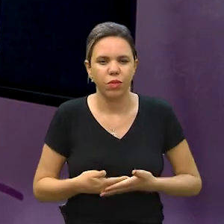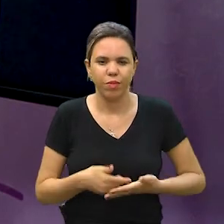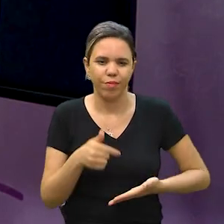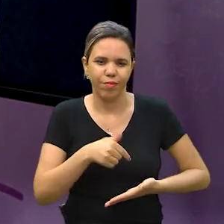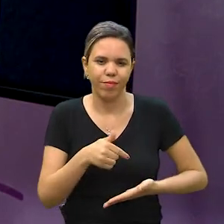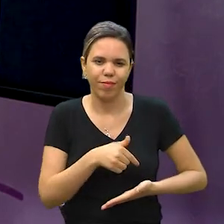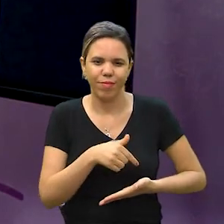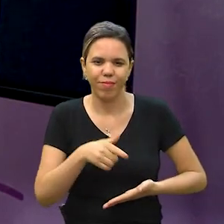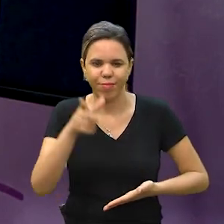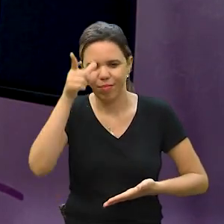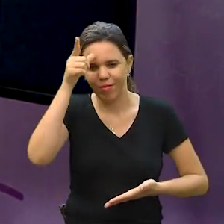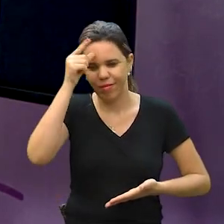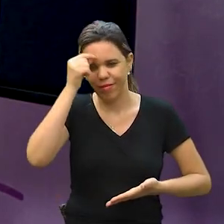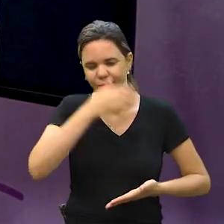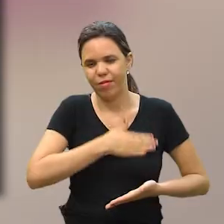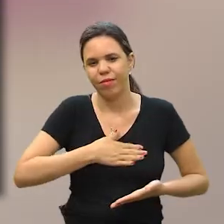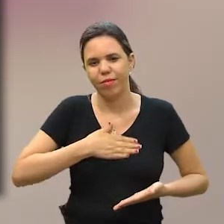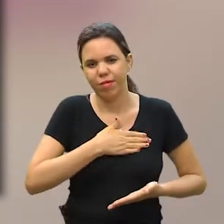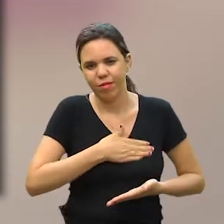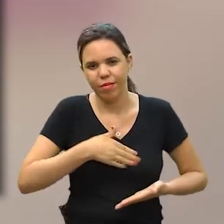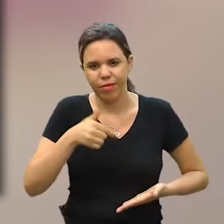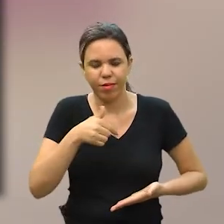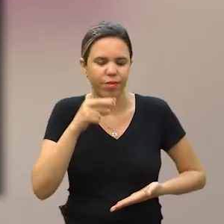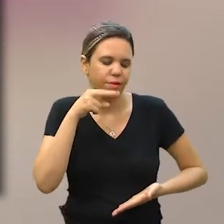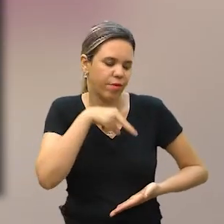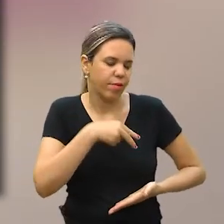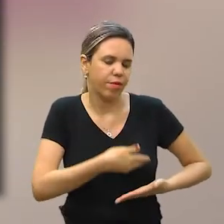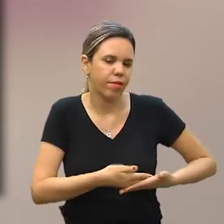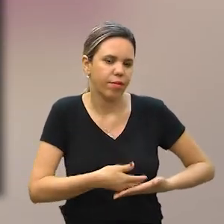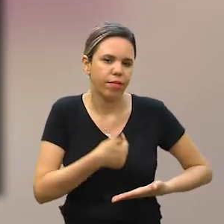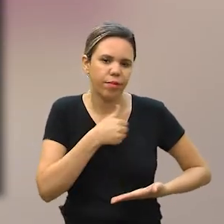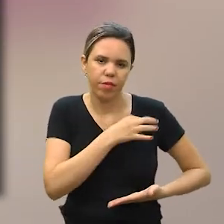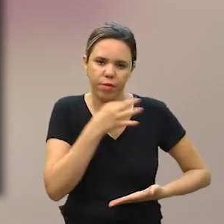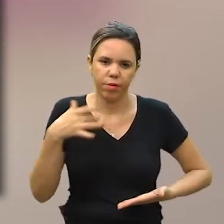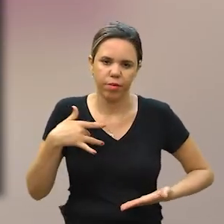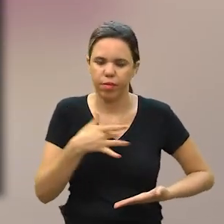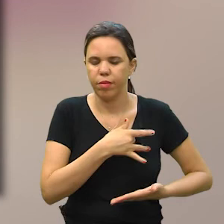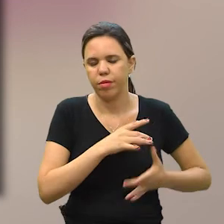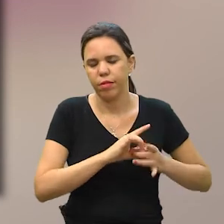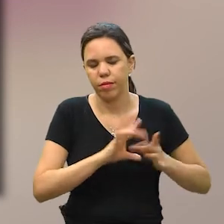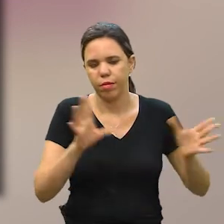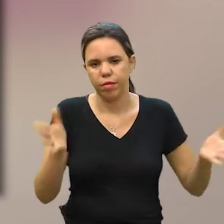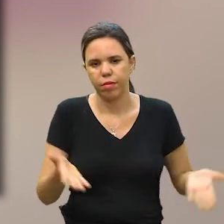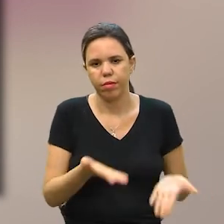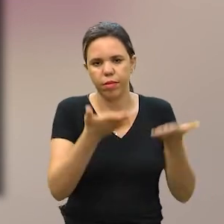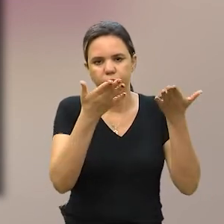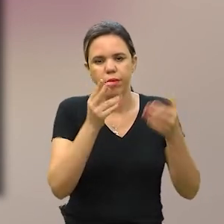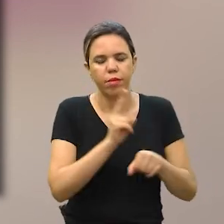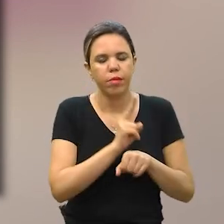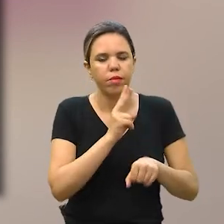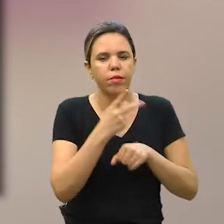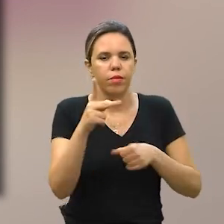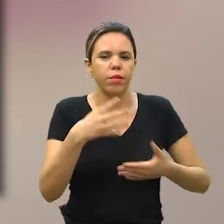bebezinho no colo. Não é verdade? Né? A pessoa está bem, você vai estar disposta